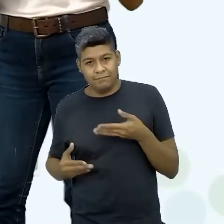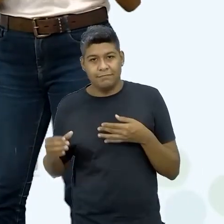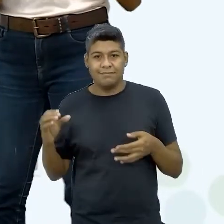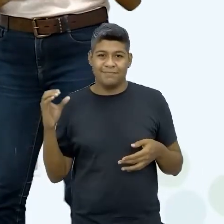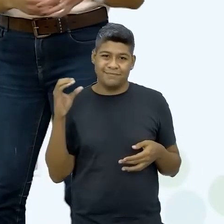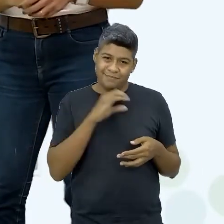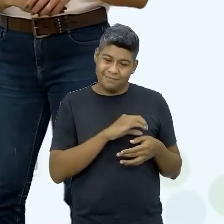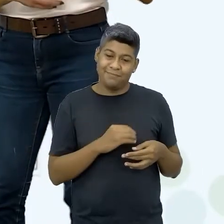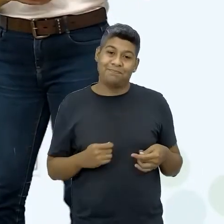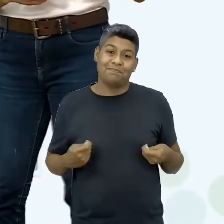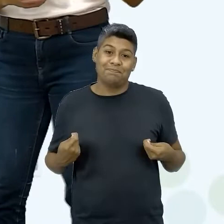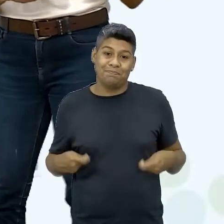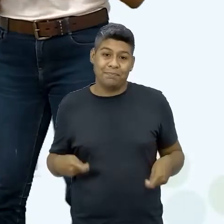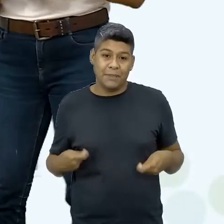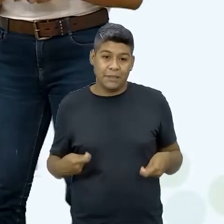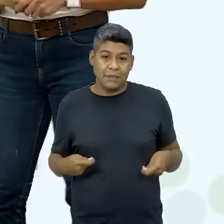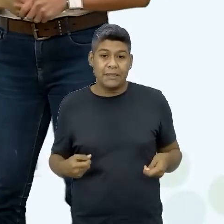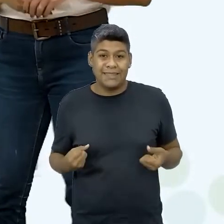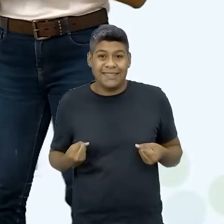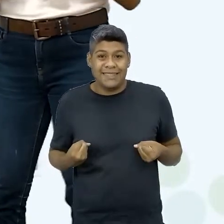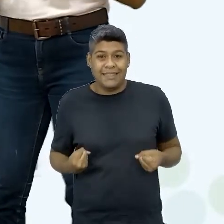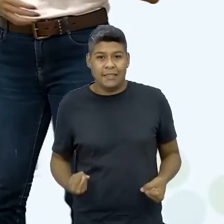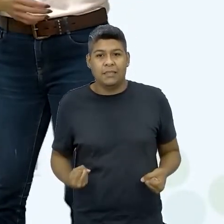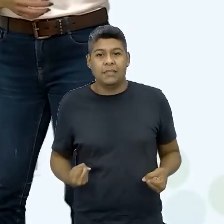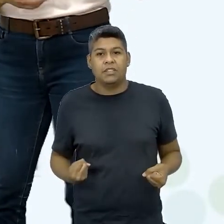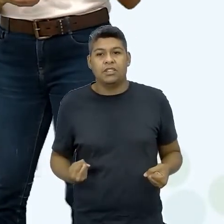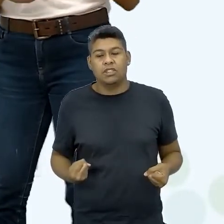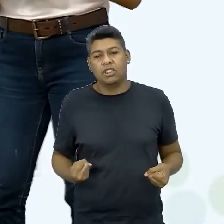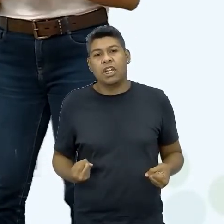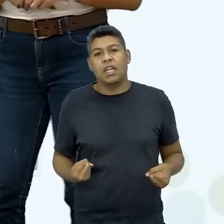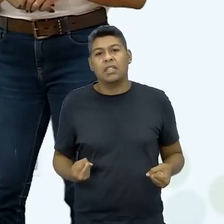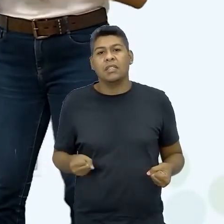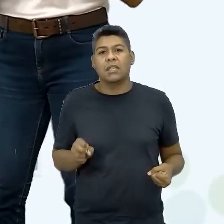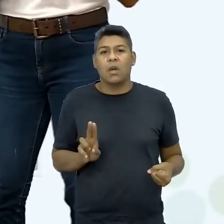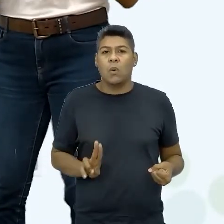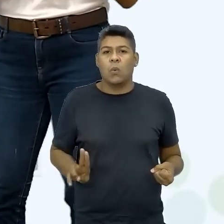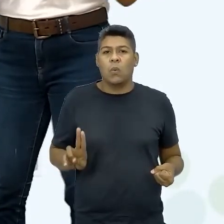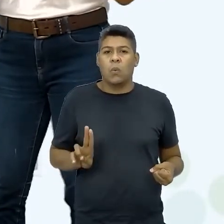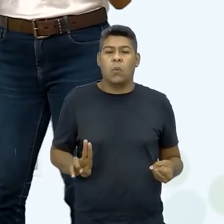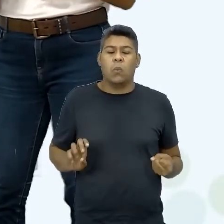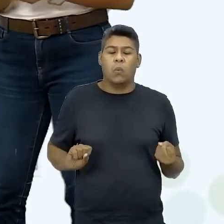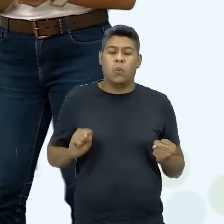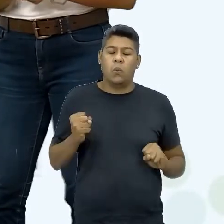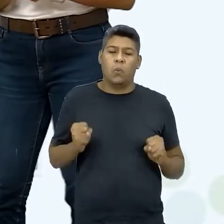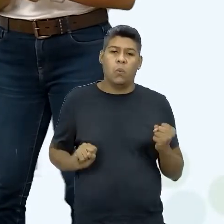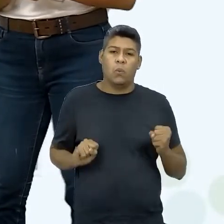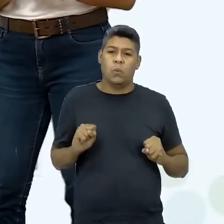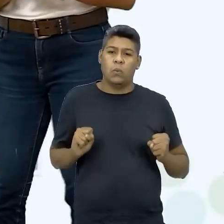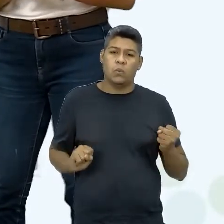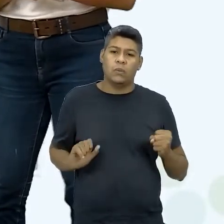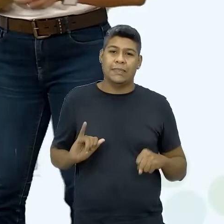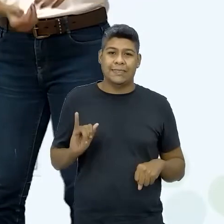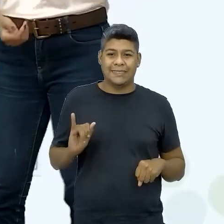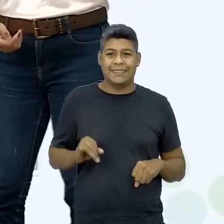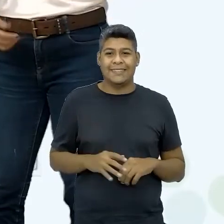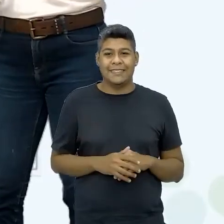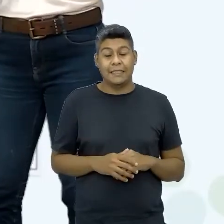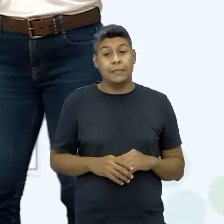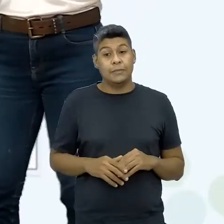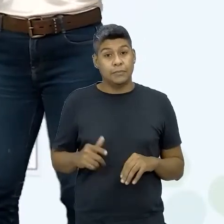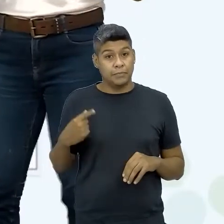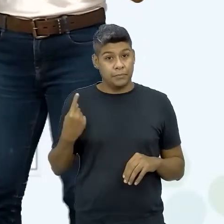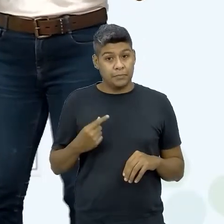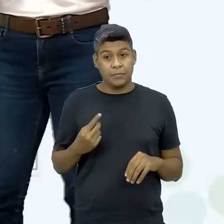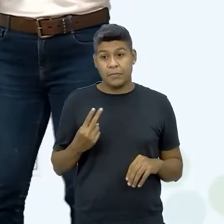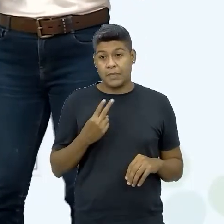sem precisar passar por uma resistência, sem precisar passar por uma usina e sem ocupar a eletricidade. Tá certo? Então, já que a